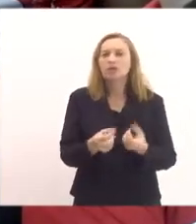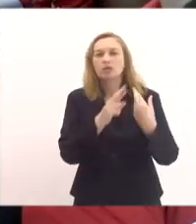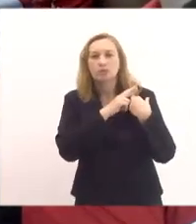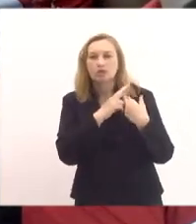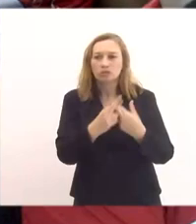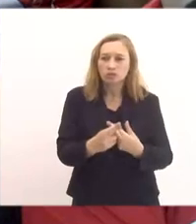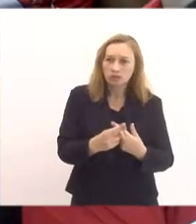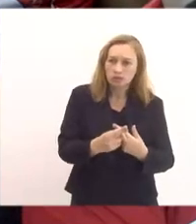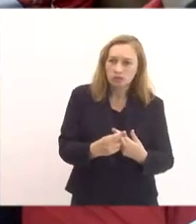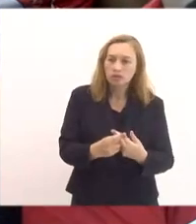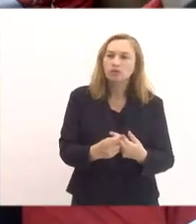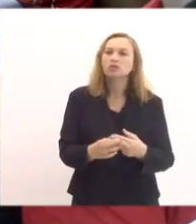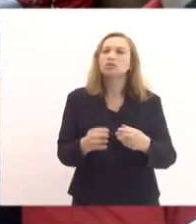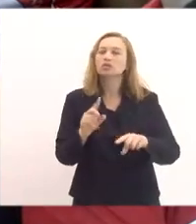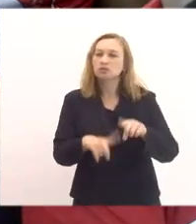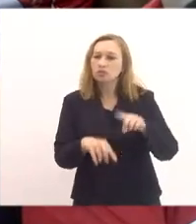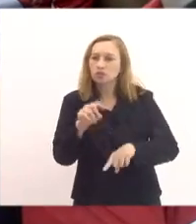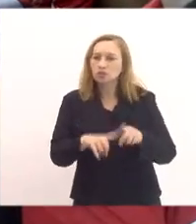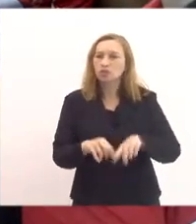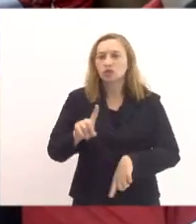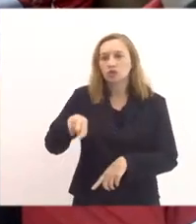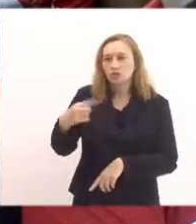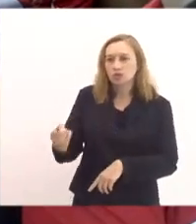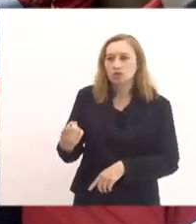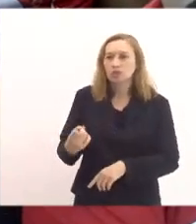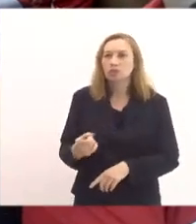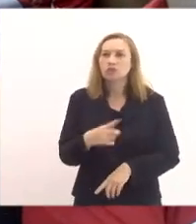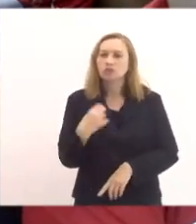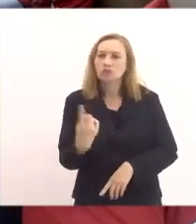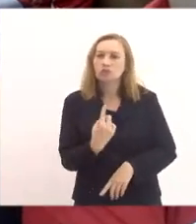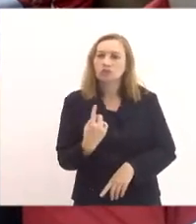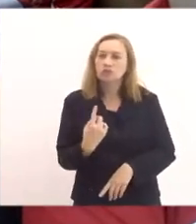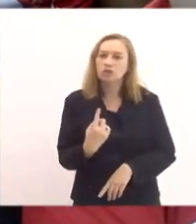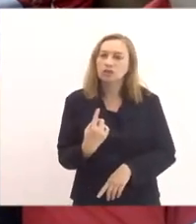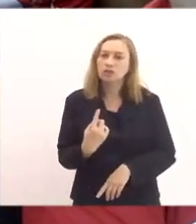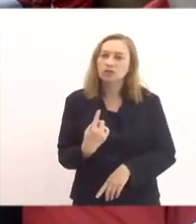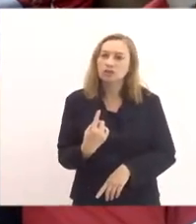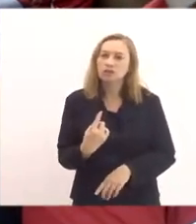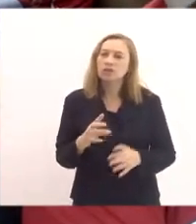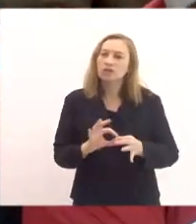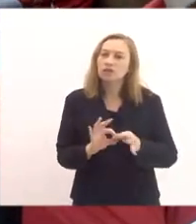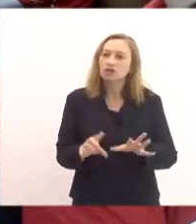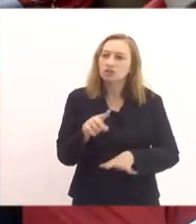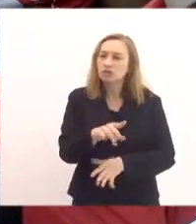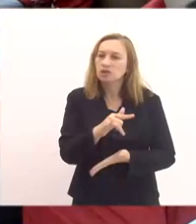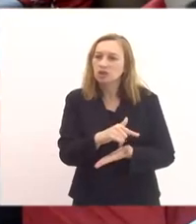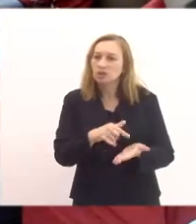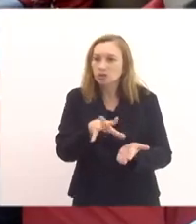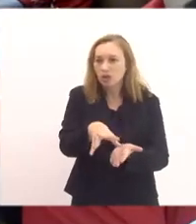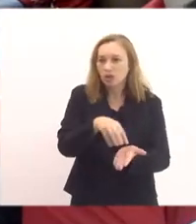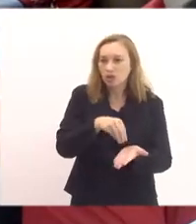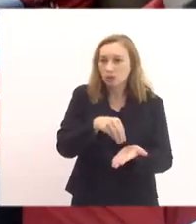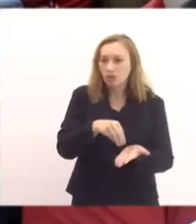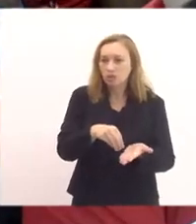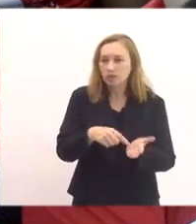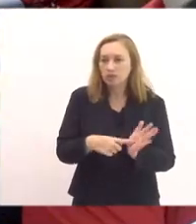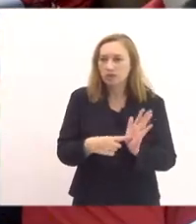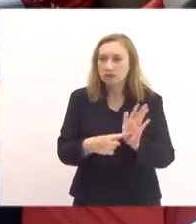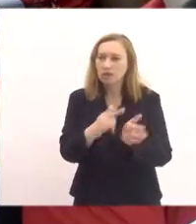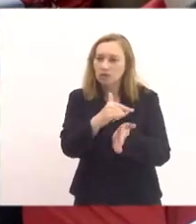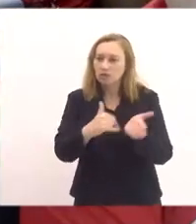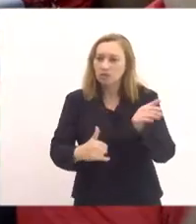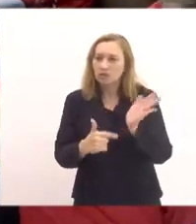responsabilidade aos equipamentos, etc. Nós tiramos aqui já deixamos uma cópia dessa e fizemos